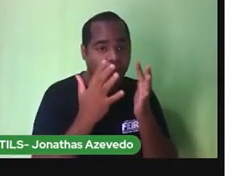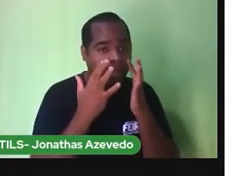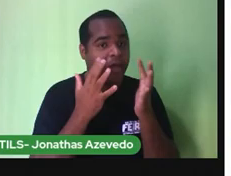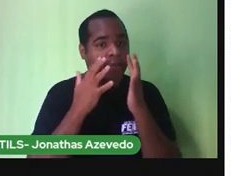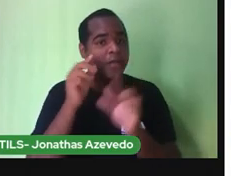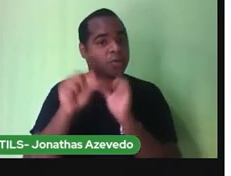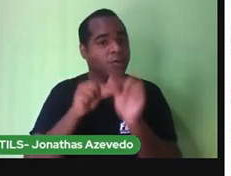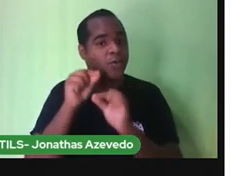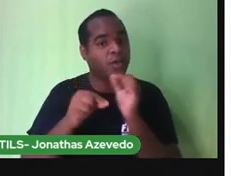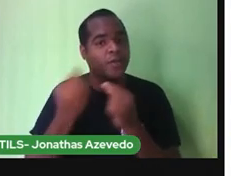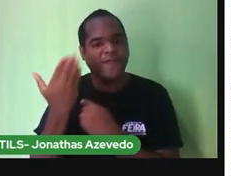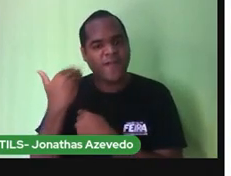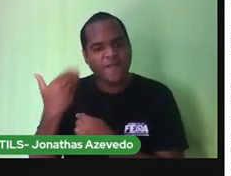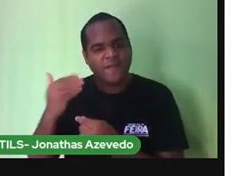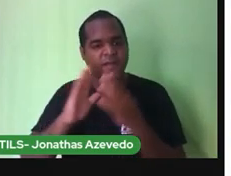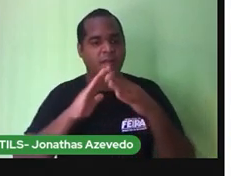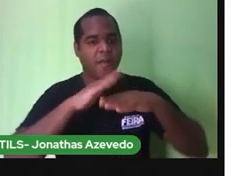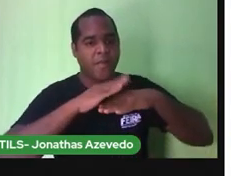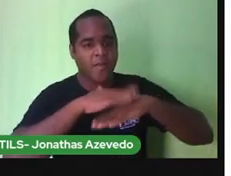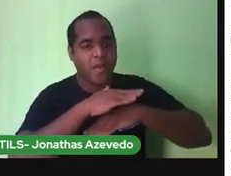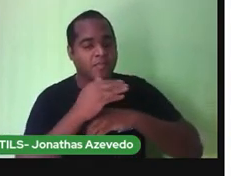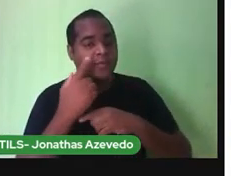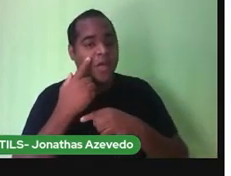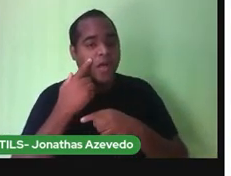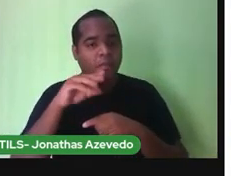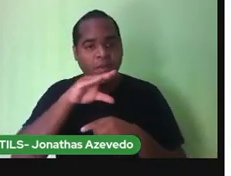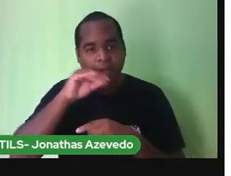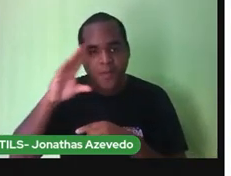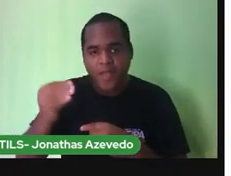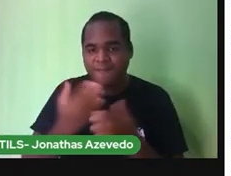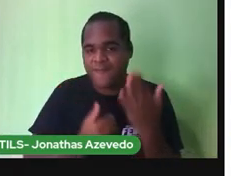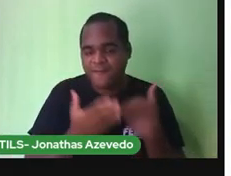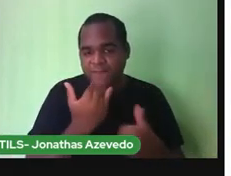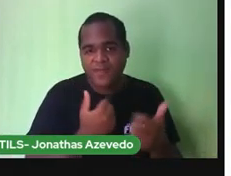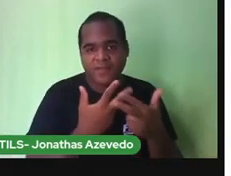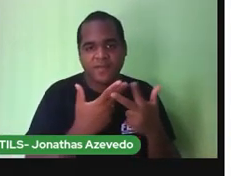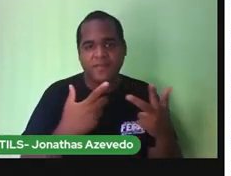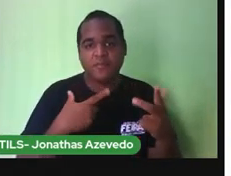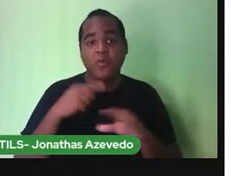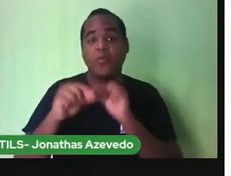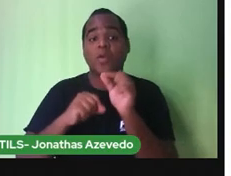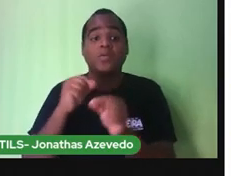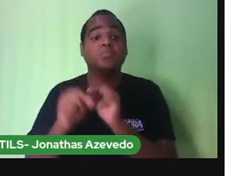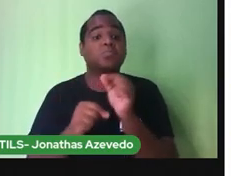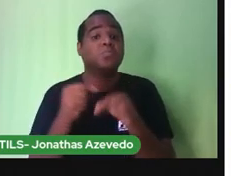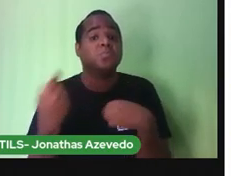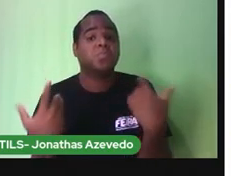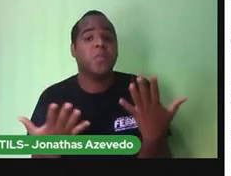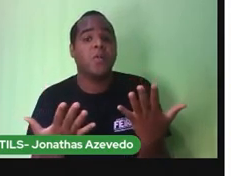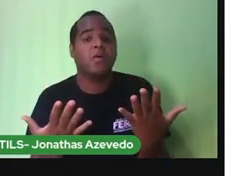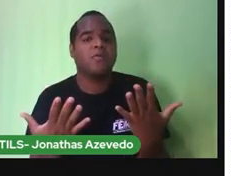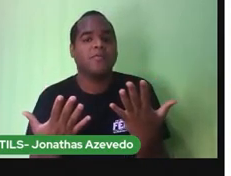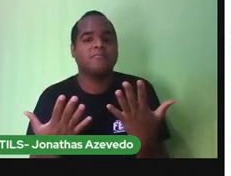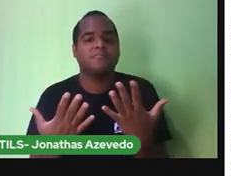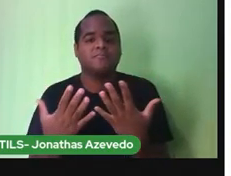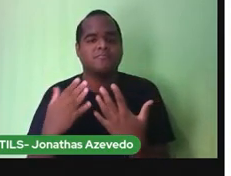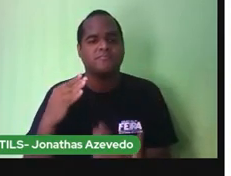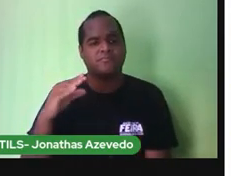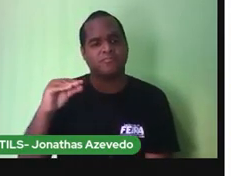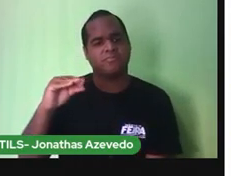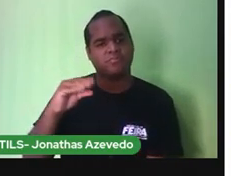lá vem o pato pata aqui pata acolá lá vem um Pago para ver o que que é